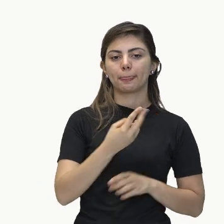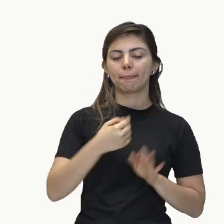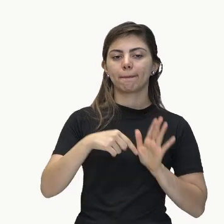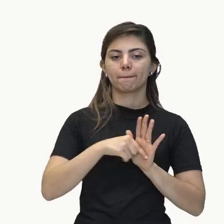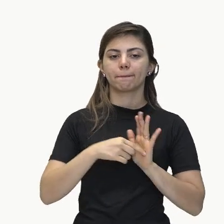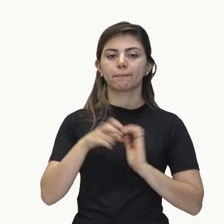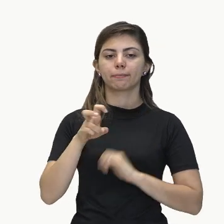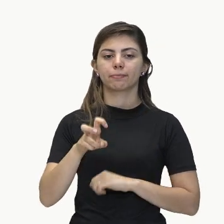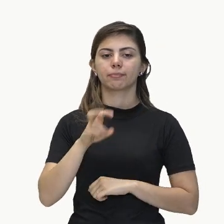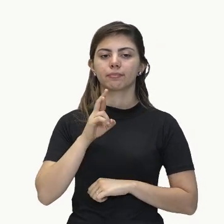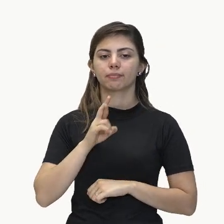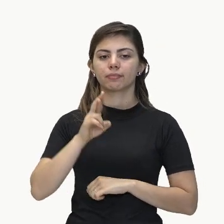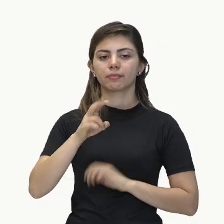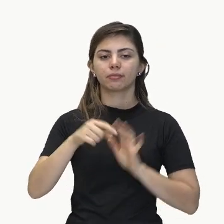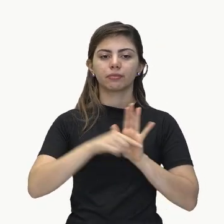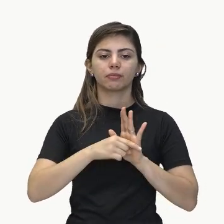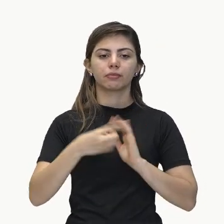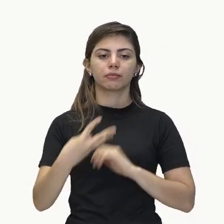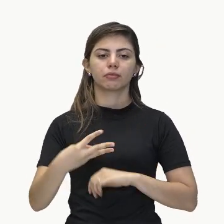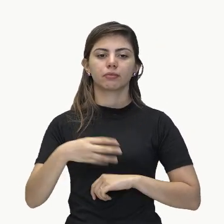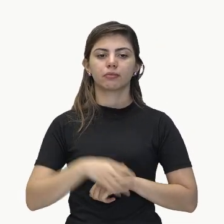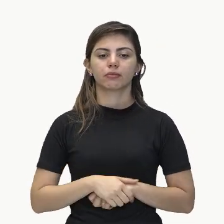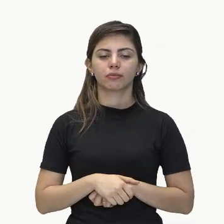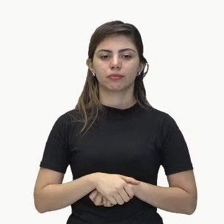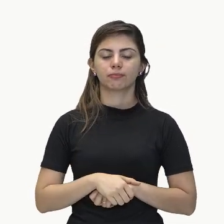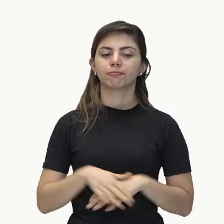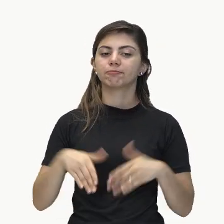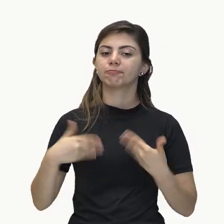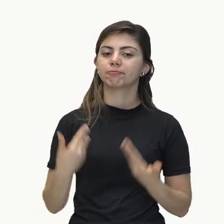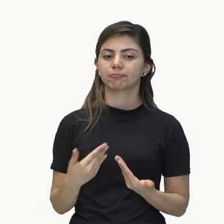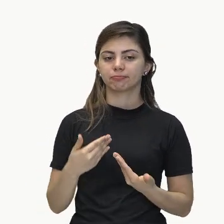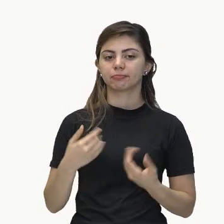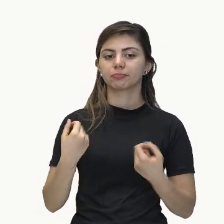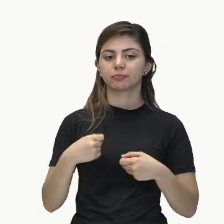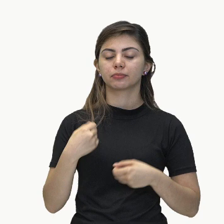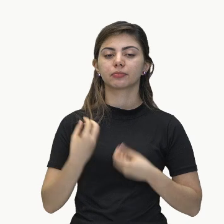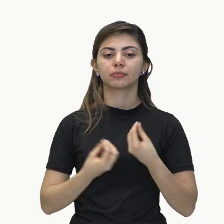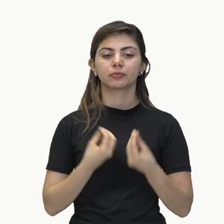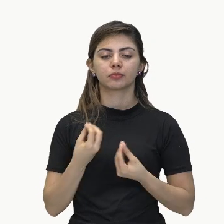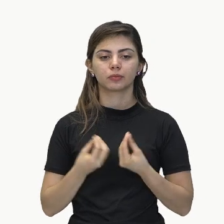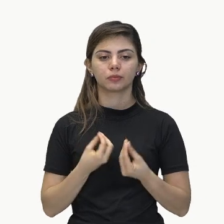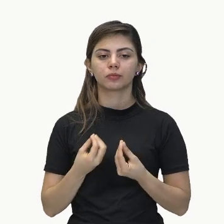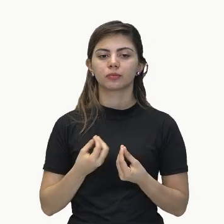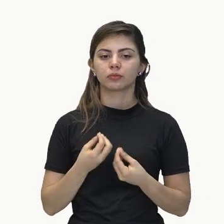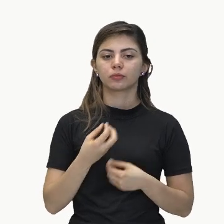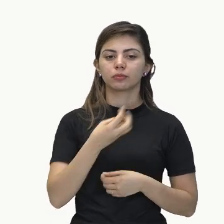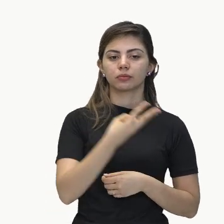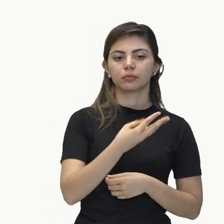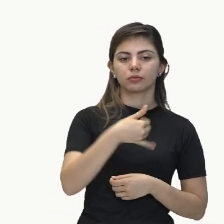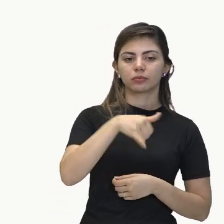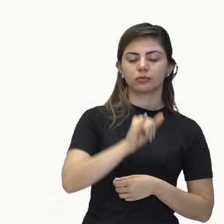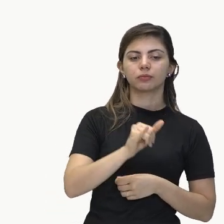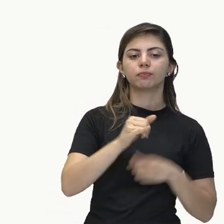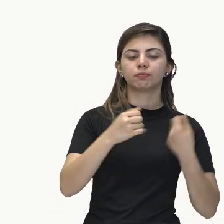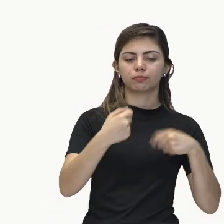5, menos 3. E aí, esse 3 tem que largar aqui o y para deixar ele